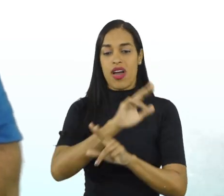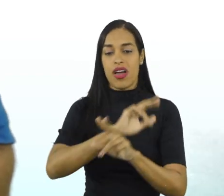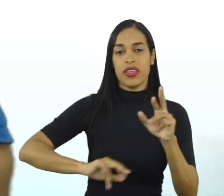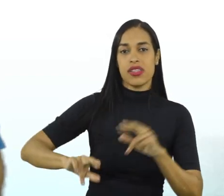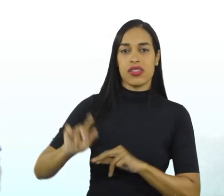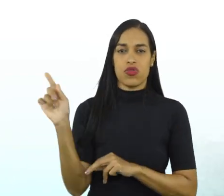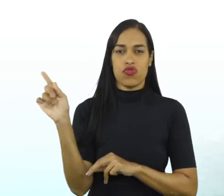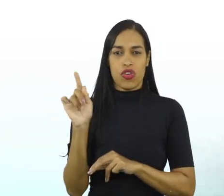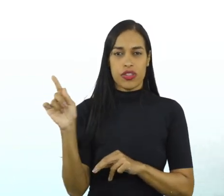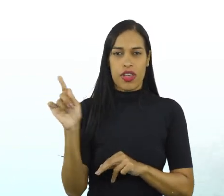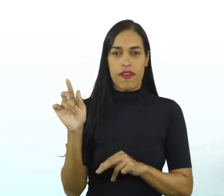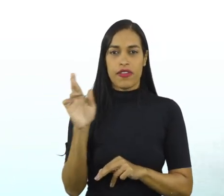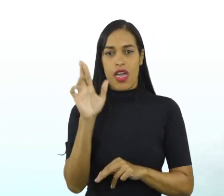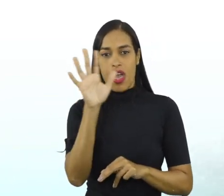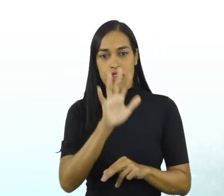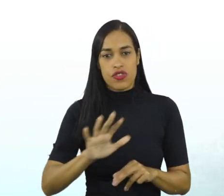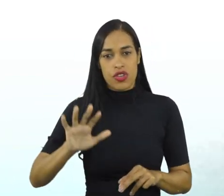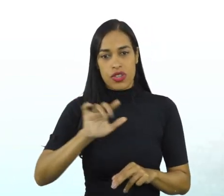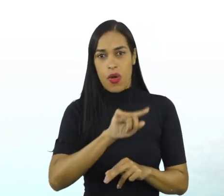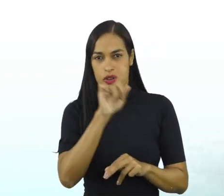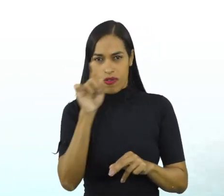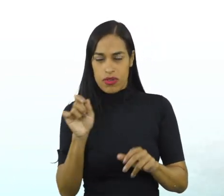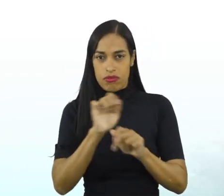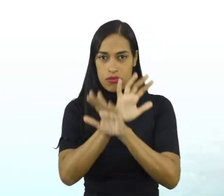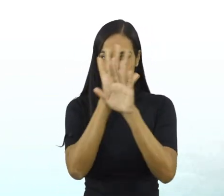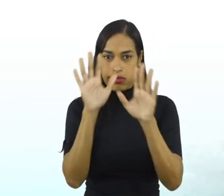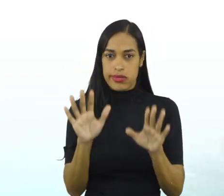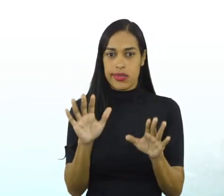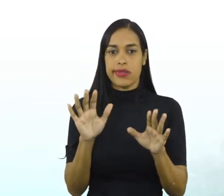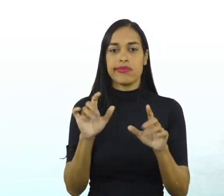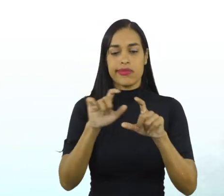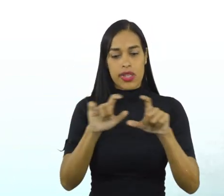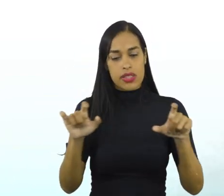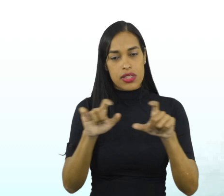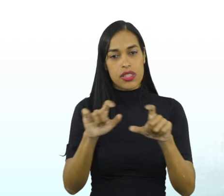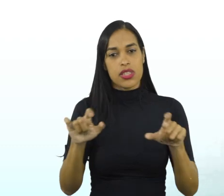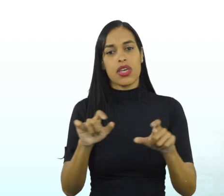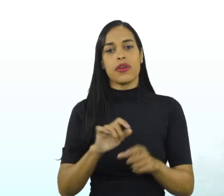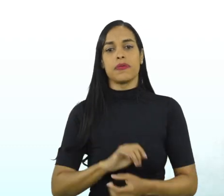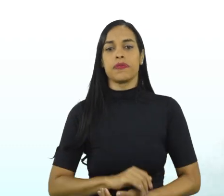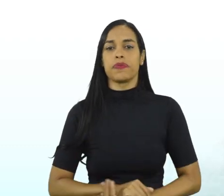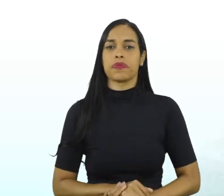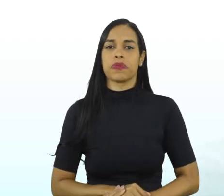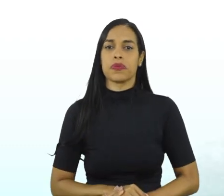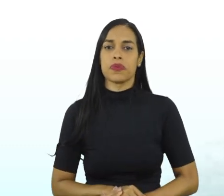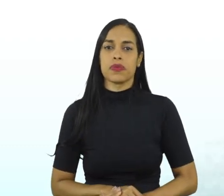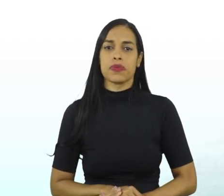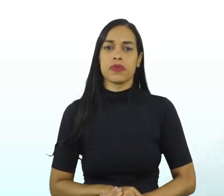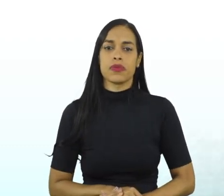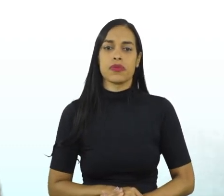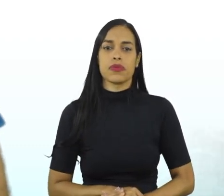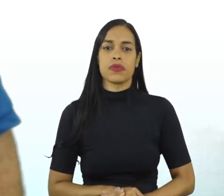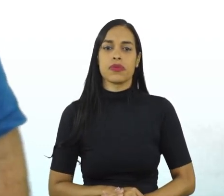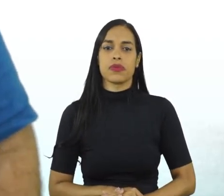geográfica, regional, o regionalismo. Ok? Então ficou bem presente aí nessa tirinha, pode conferir lá.